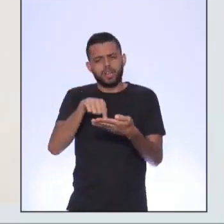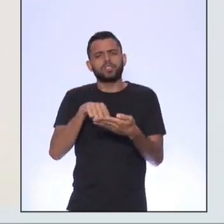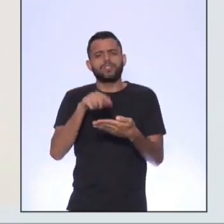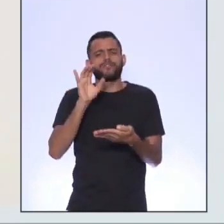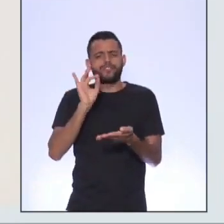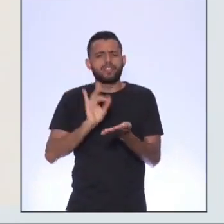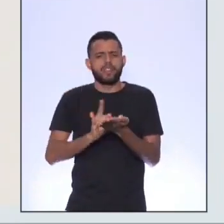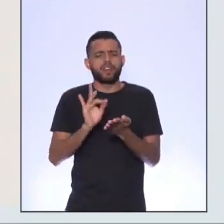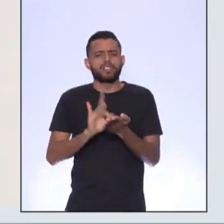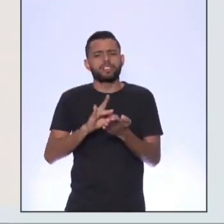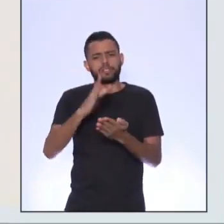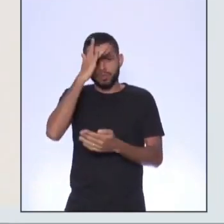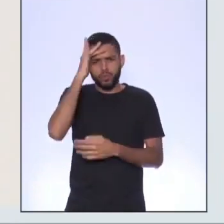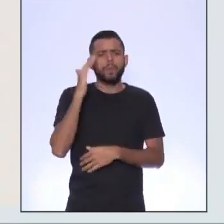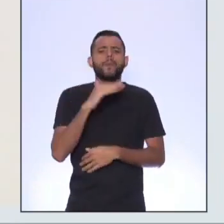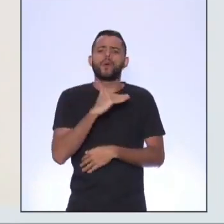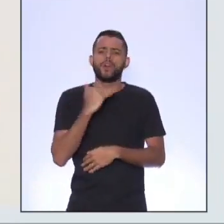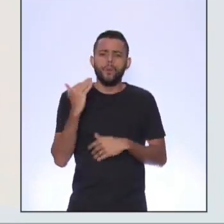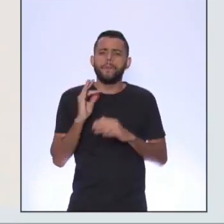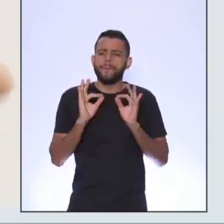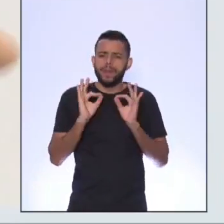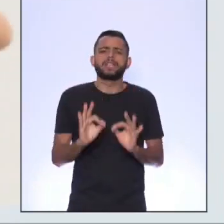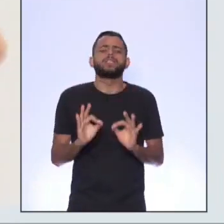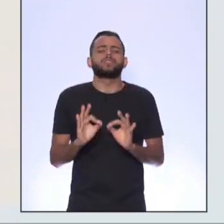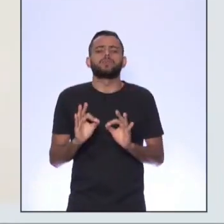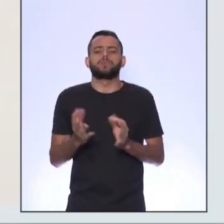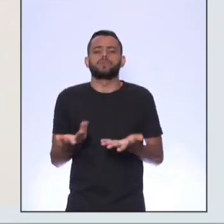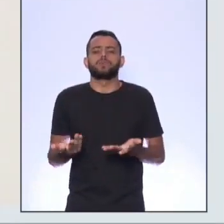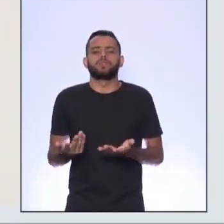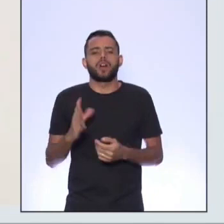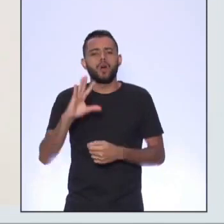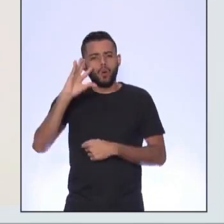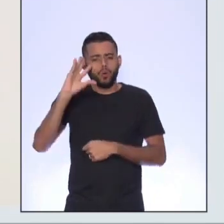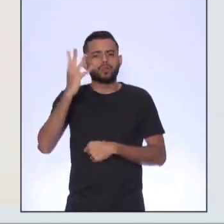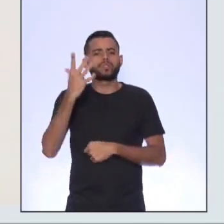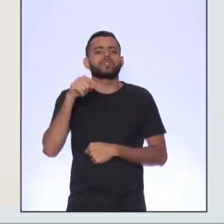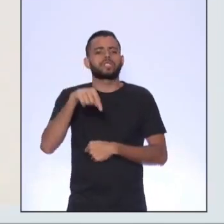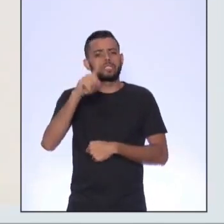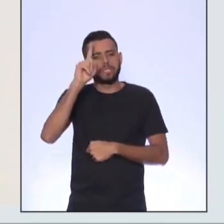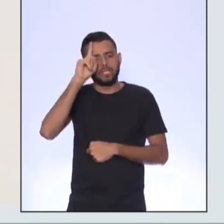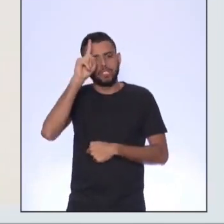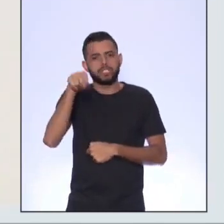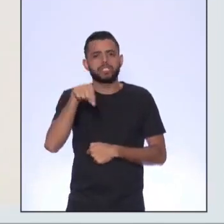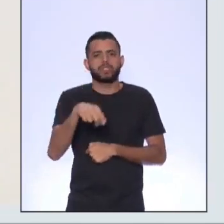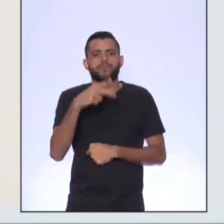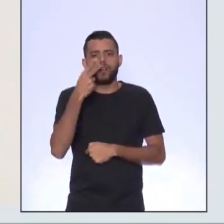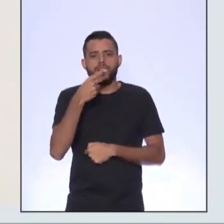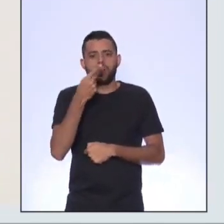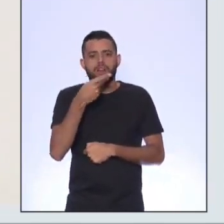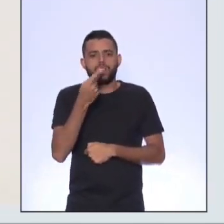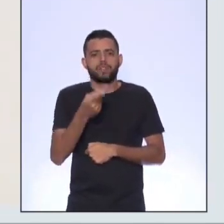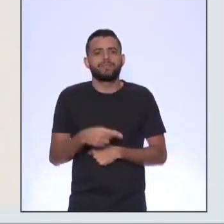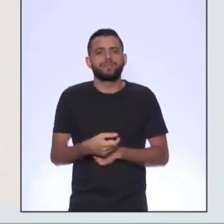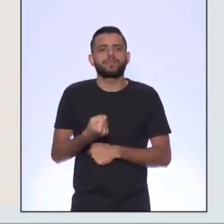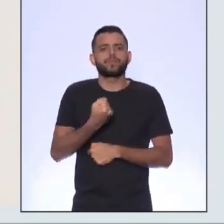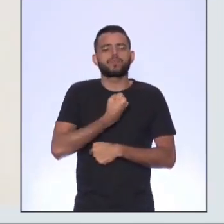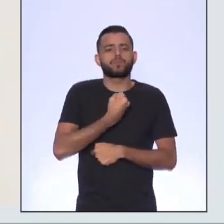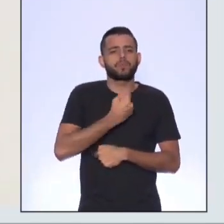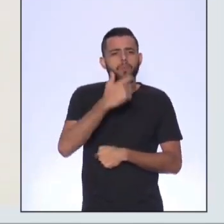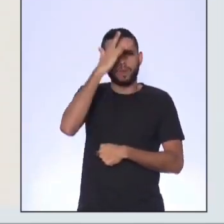pessoas realmente morreram, tá? Isso aconteceu exatamente nesse dia que eles estão falando, né? Esse número de